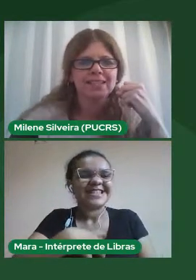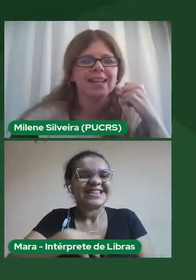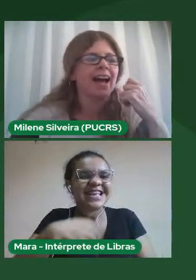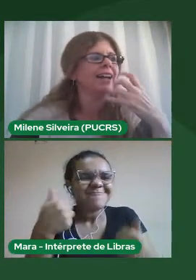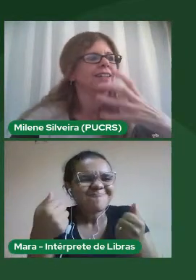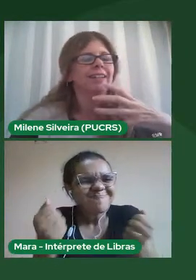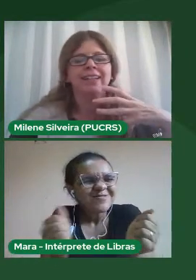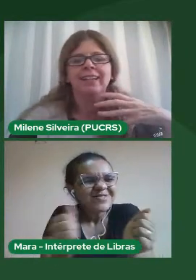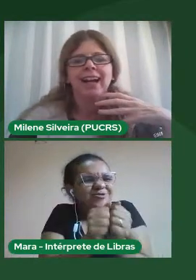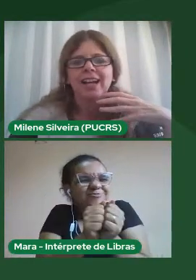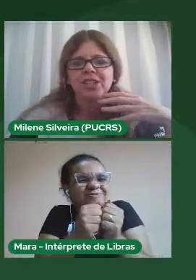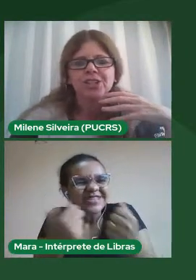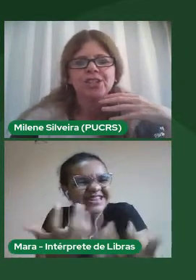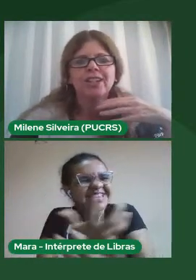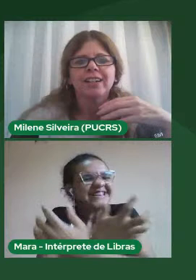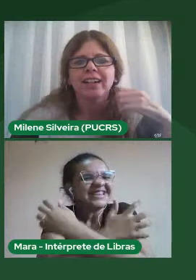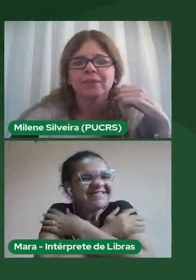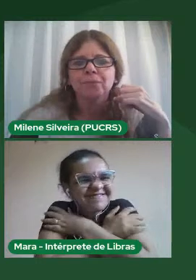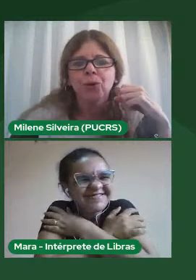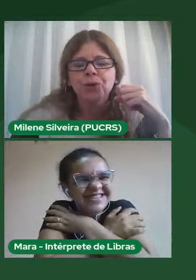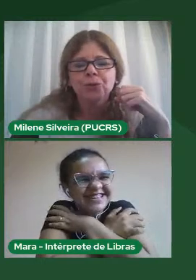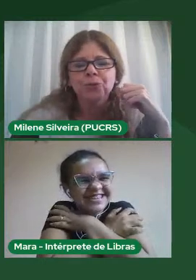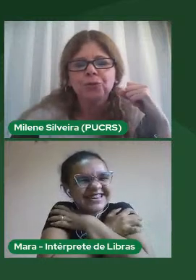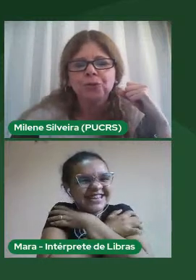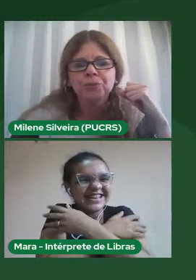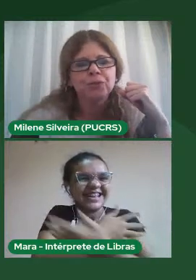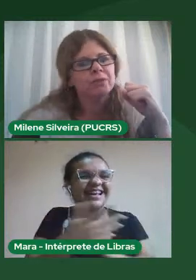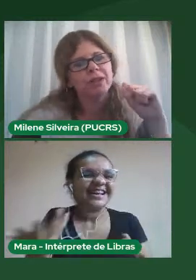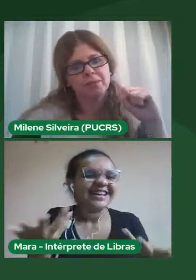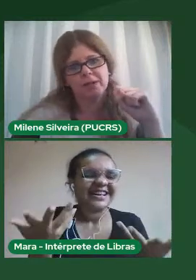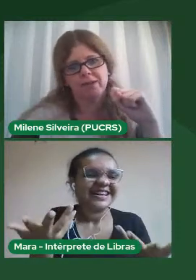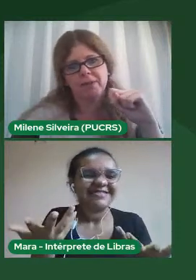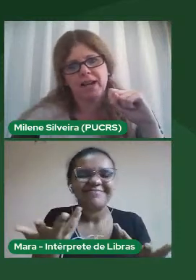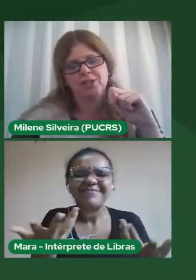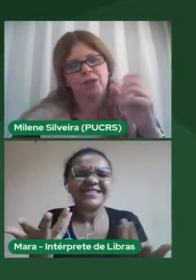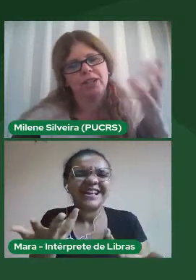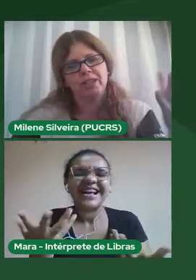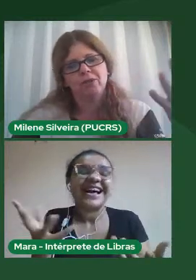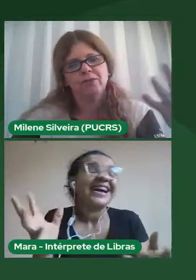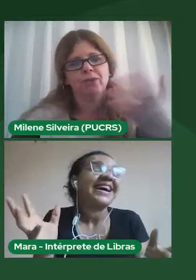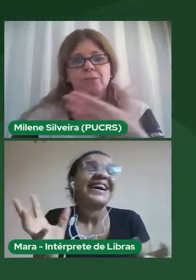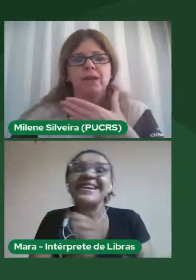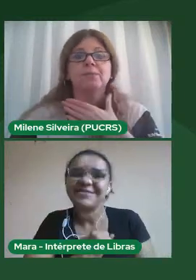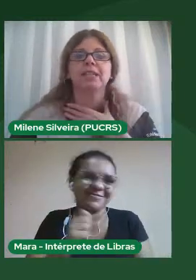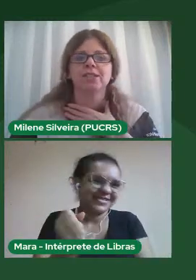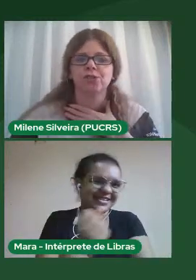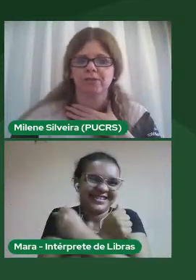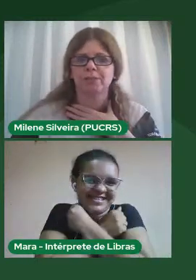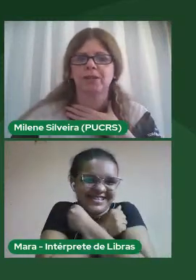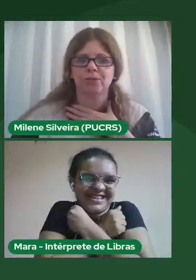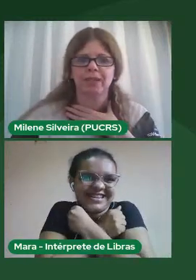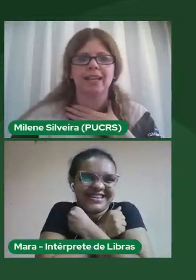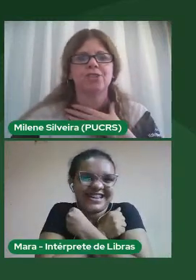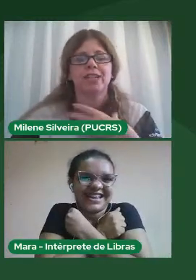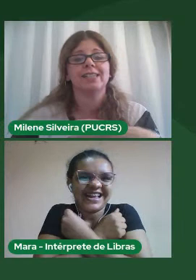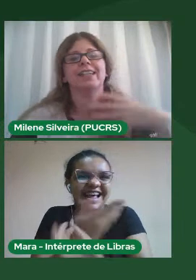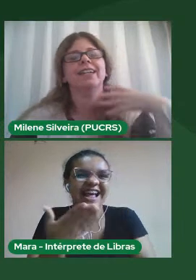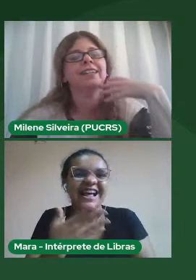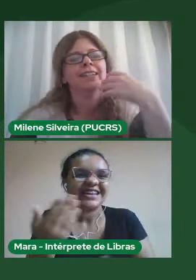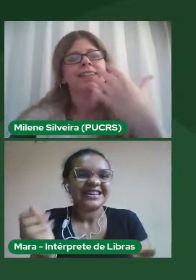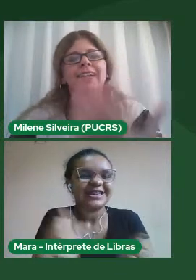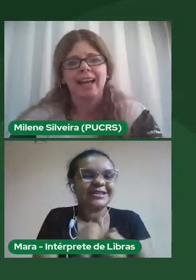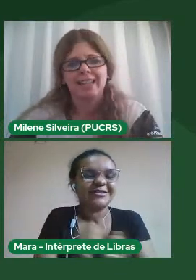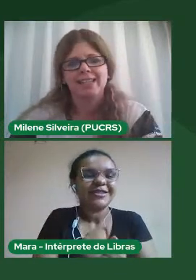se abraçar. A gente muito, muito, muito, muito ama um abraço. Estou aqui eu com as minhas divas particulares de